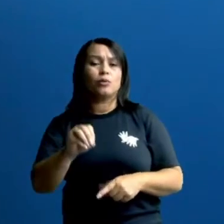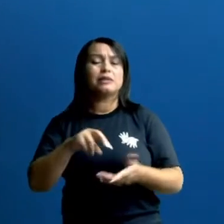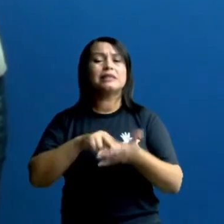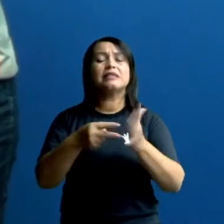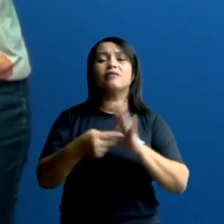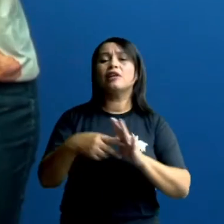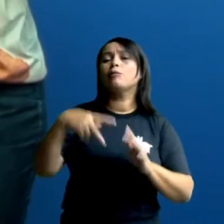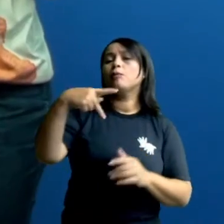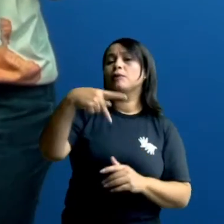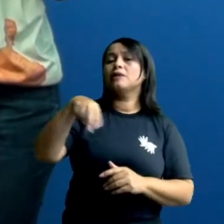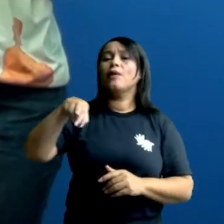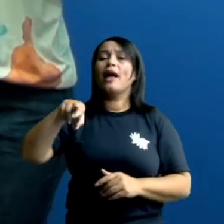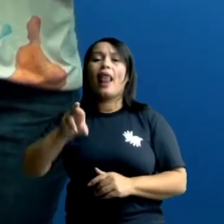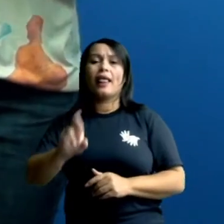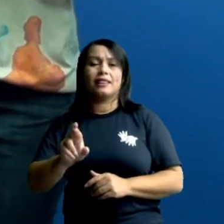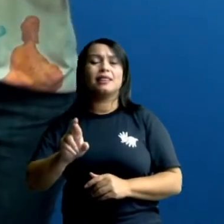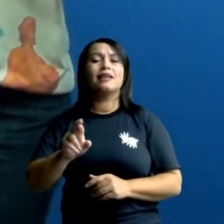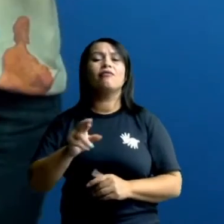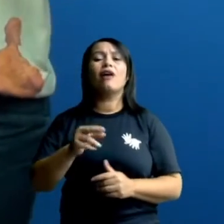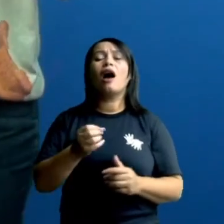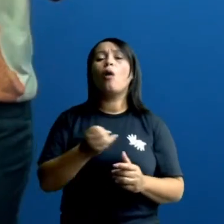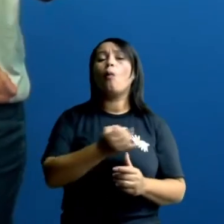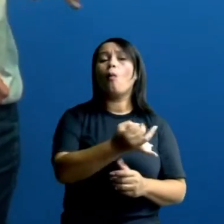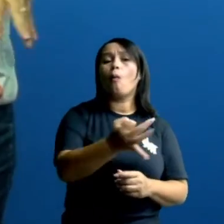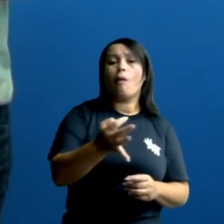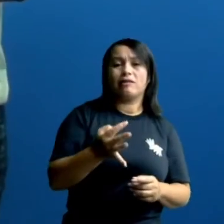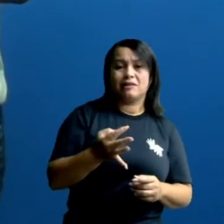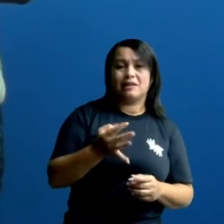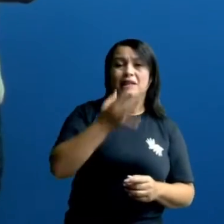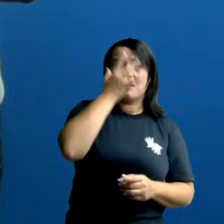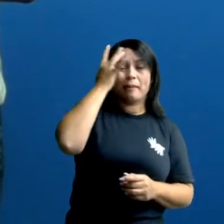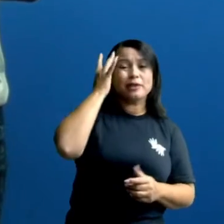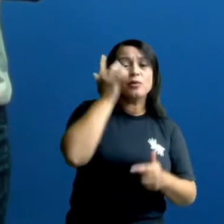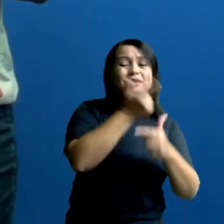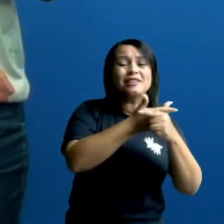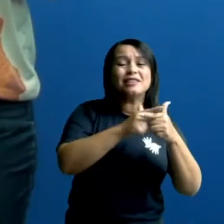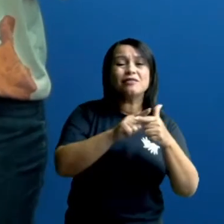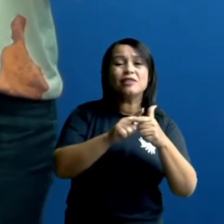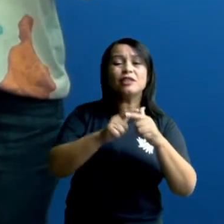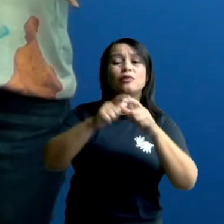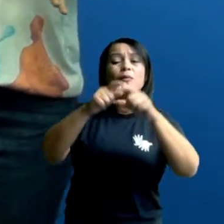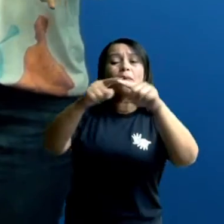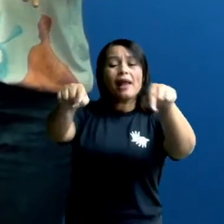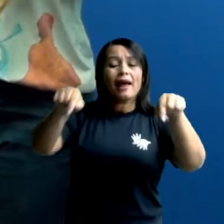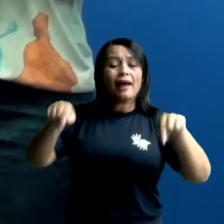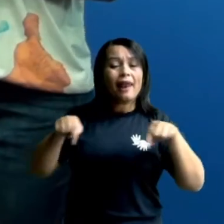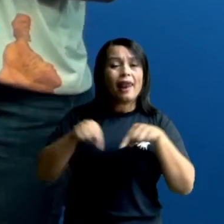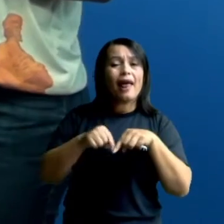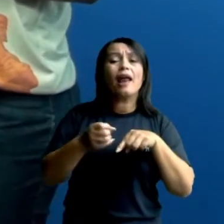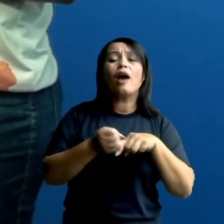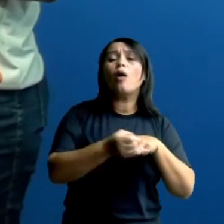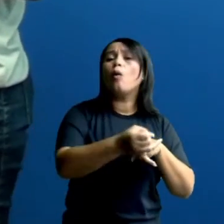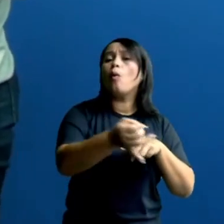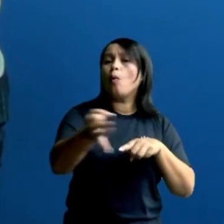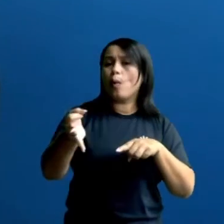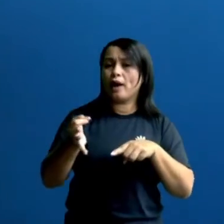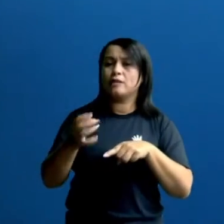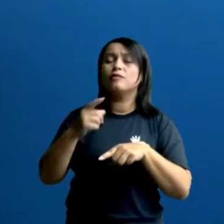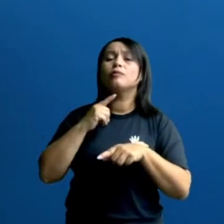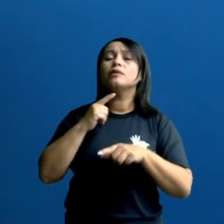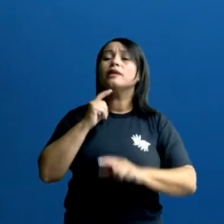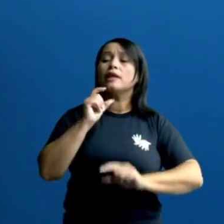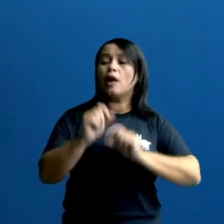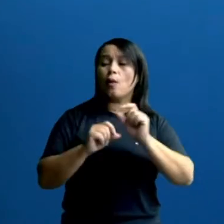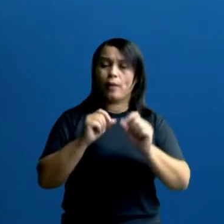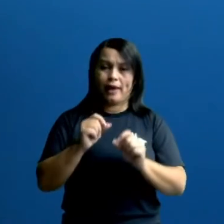relativa, a quantidade de habitantes dividido pelo tamanho daquela região, certo? Daquela área. Então, a gente vai ter,